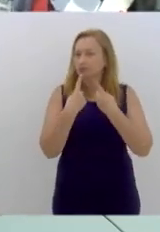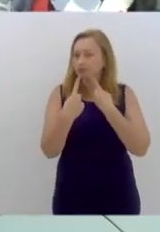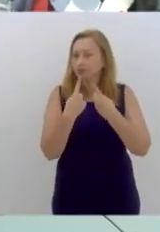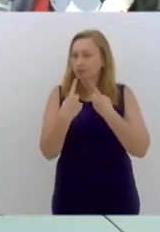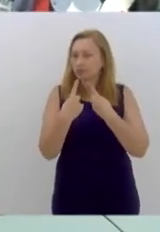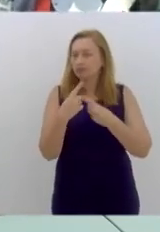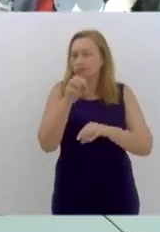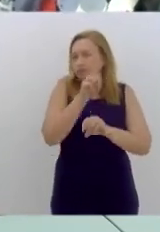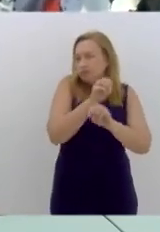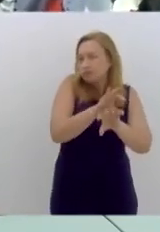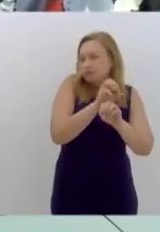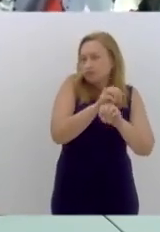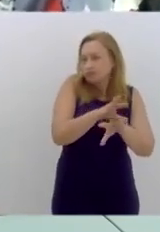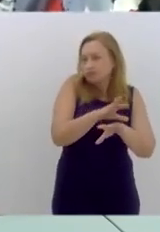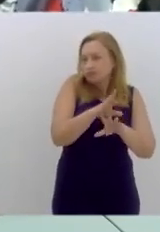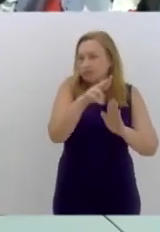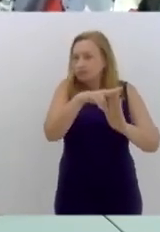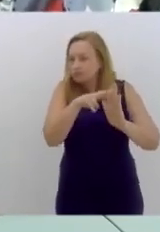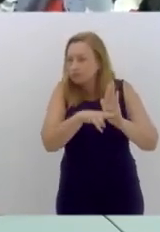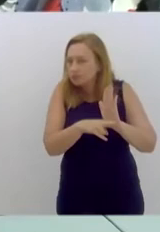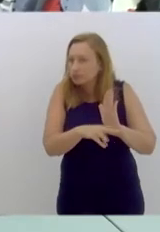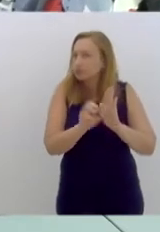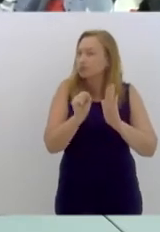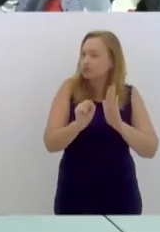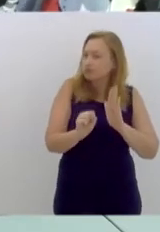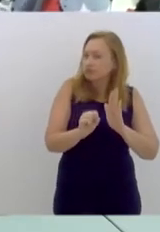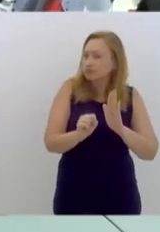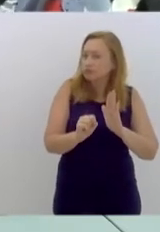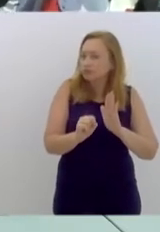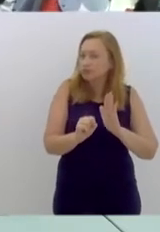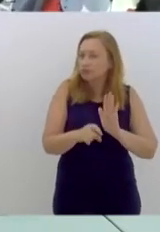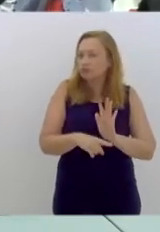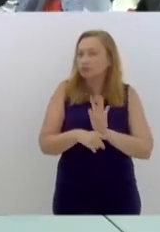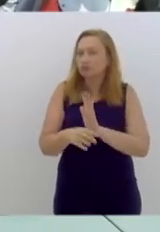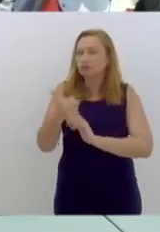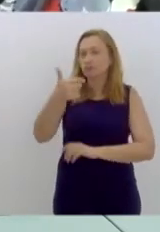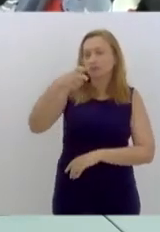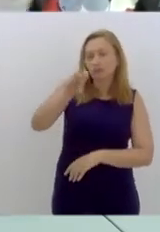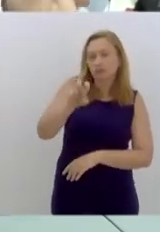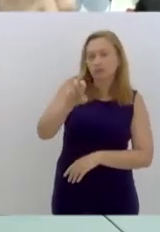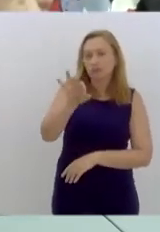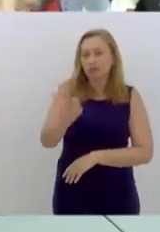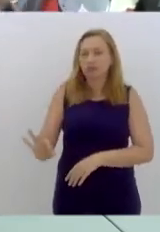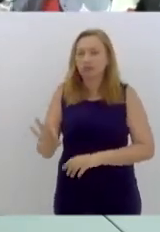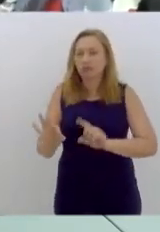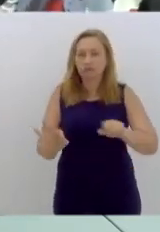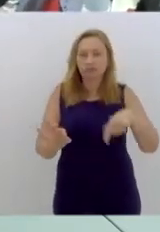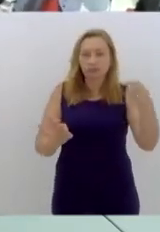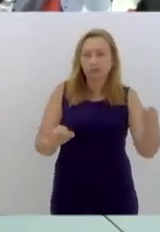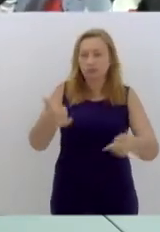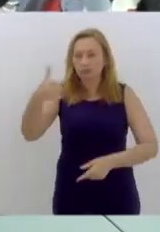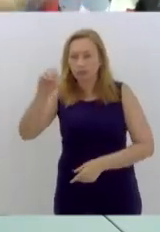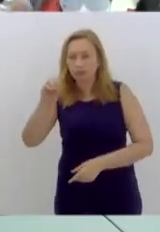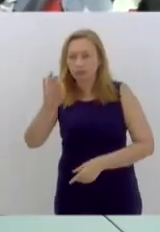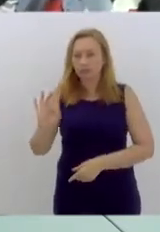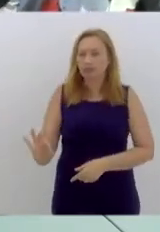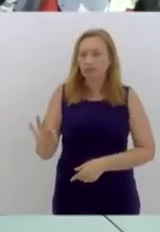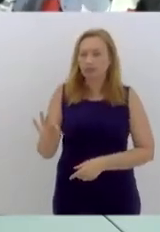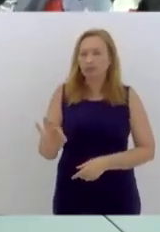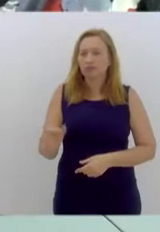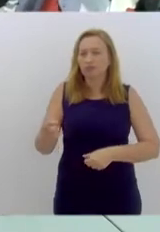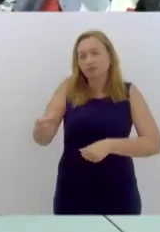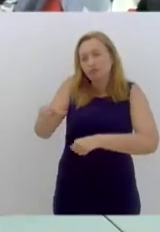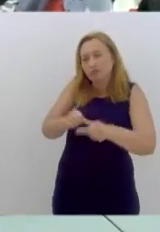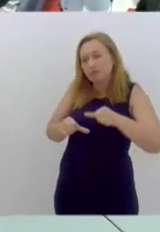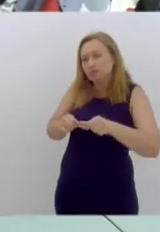que a educação, os critérios educacionais possam corresponder a 15% e o restante fique em 10%. Então, é basicamente